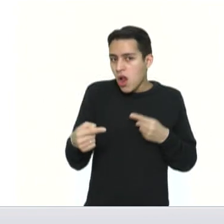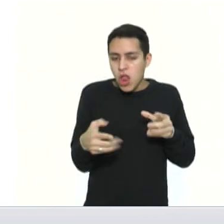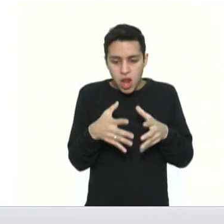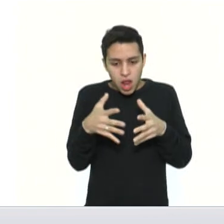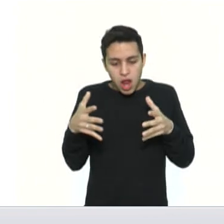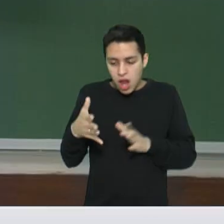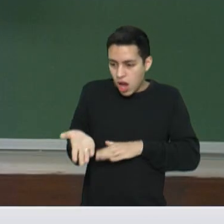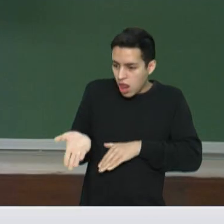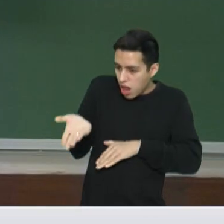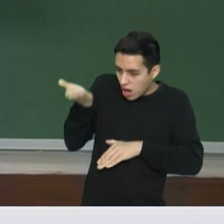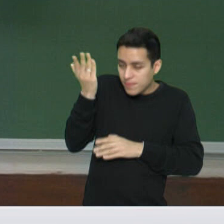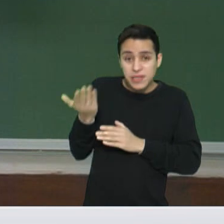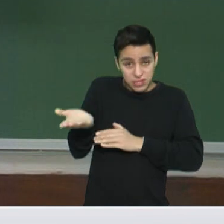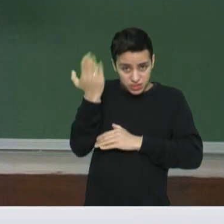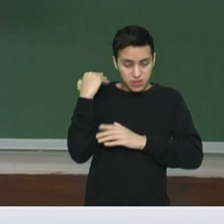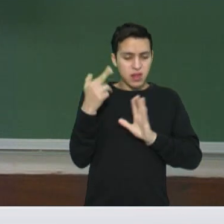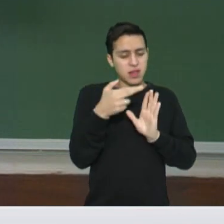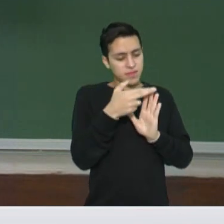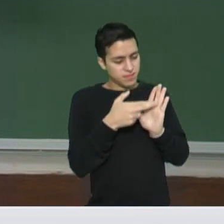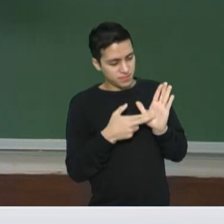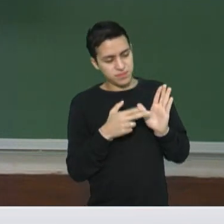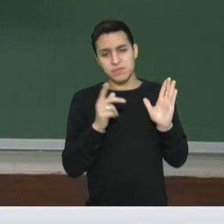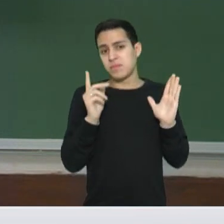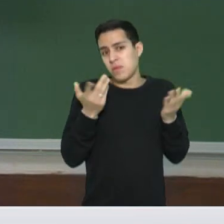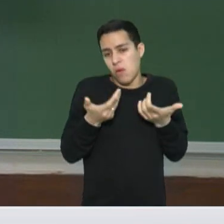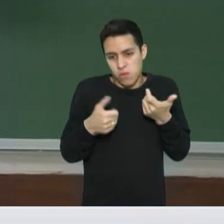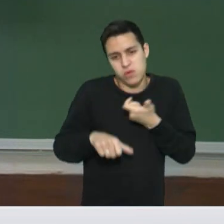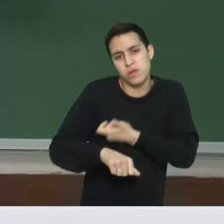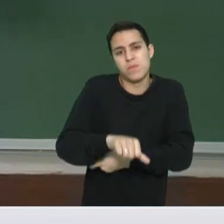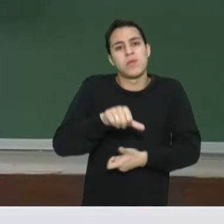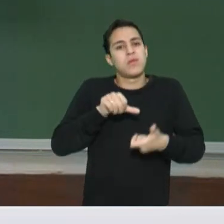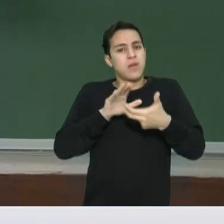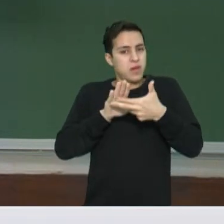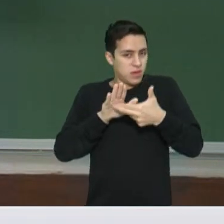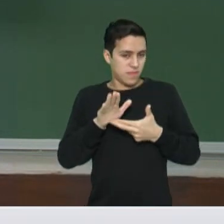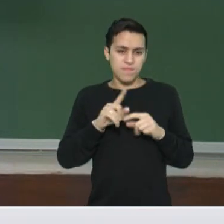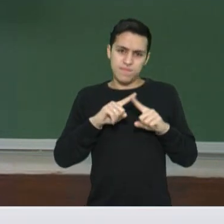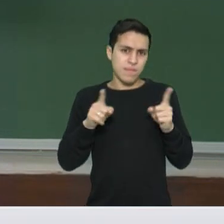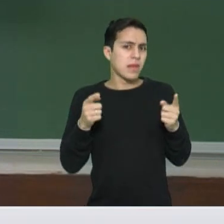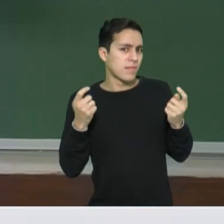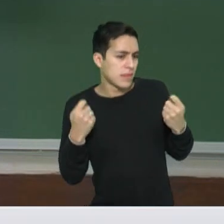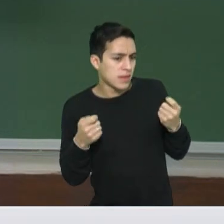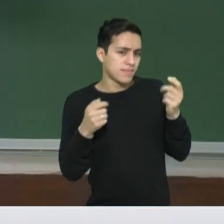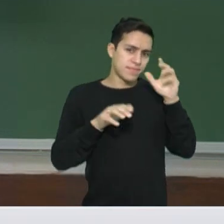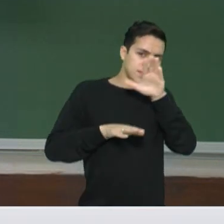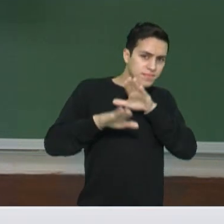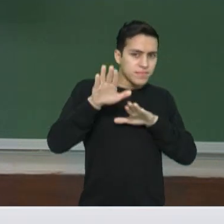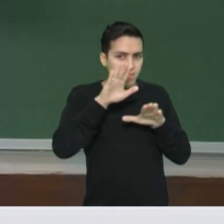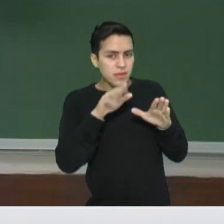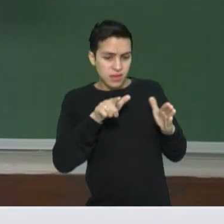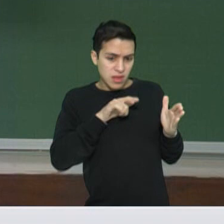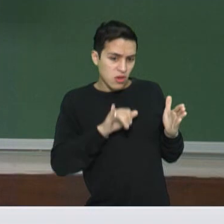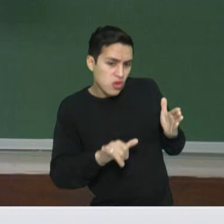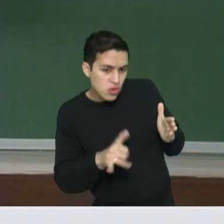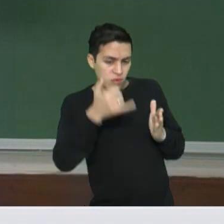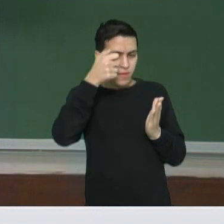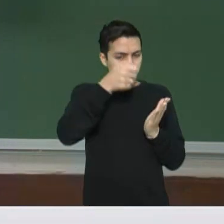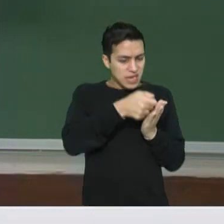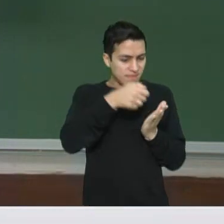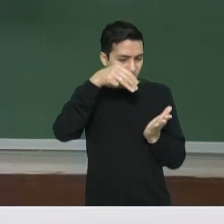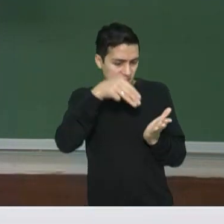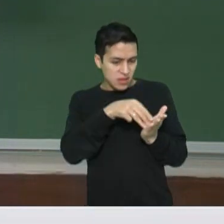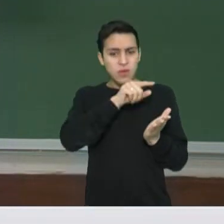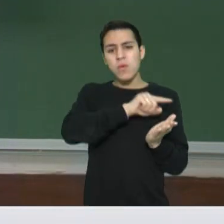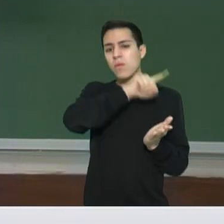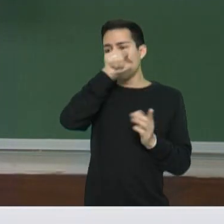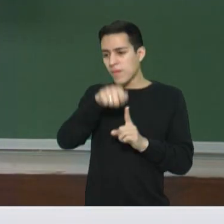neve, né? Então, antigamente as regras eram umas, hoje são outras, mas ainda assim há juros nesse pagamento mínimo que vai